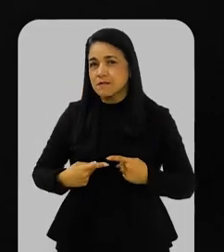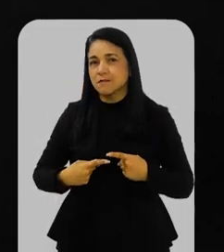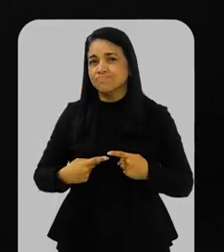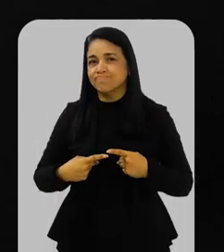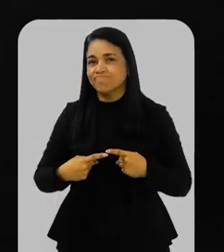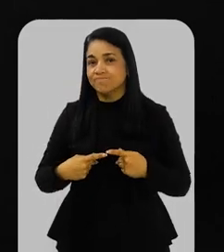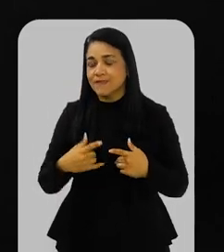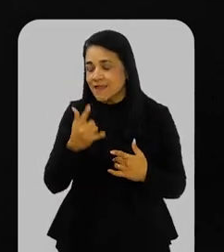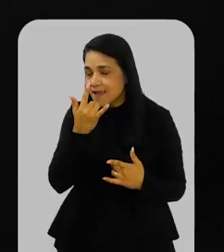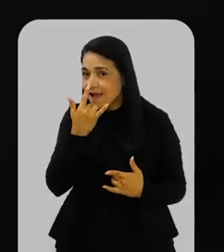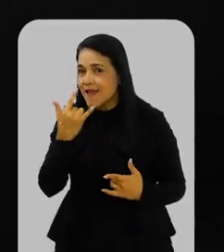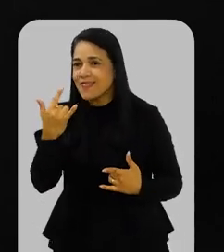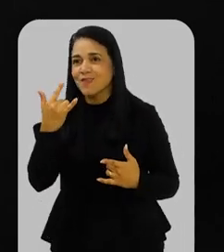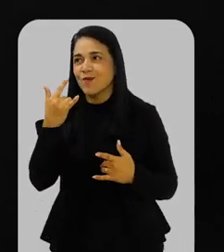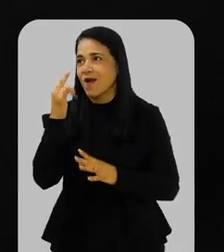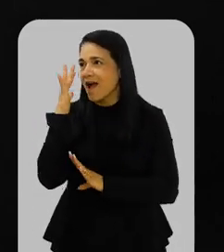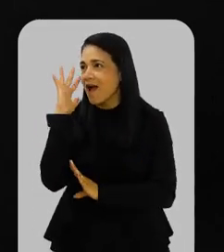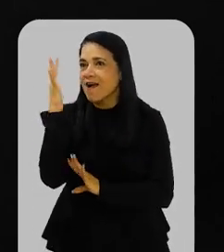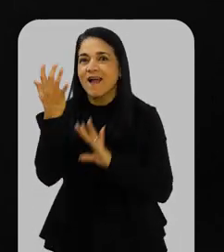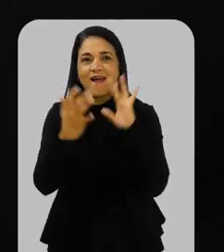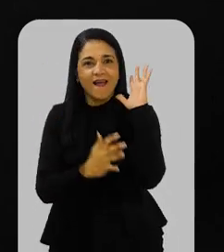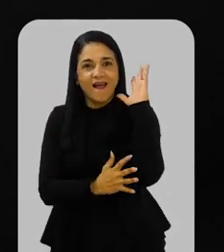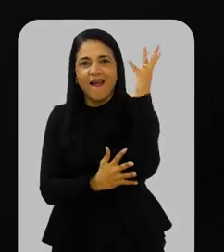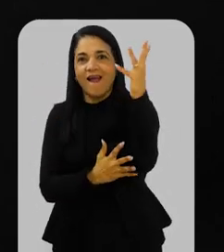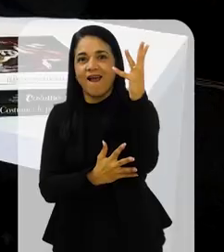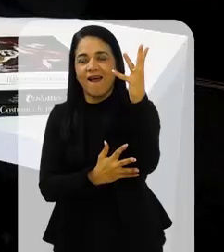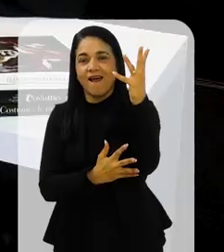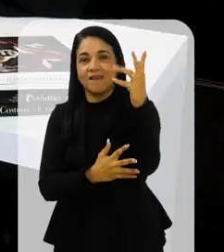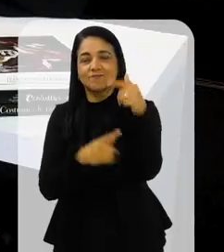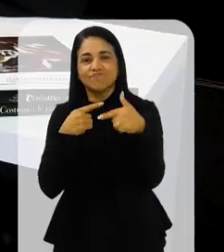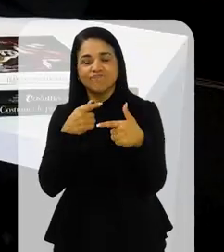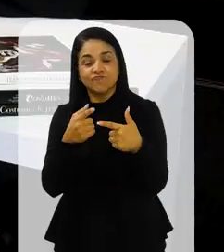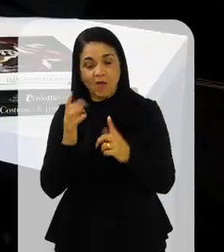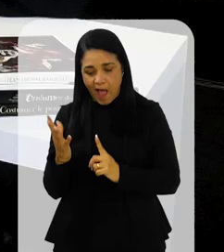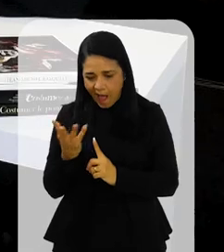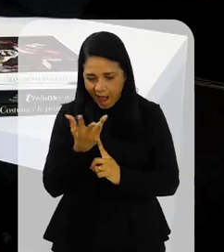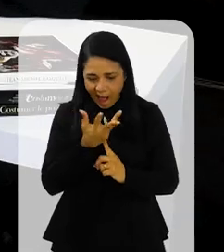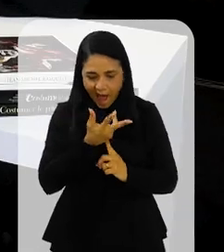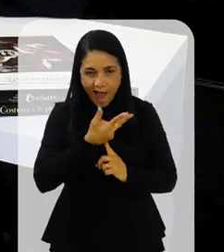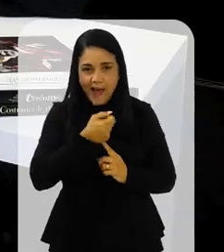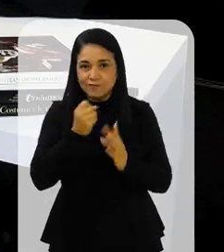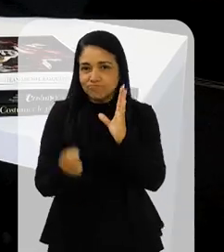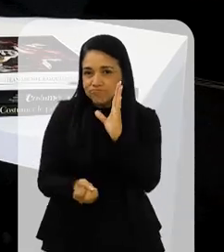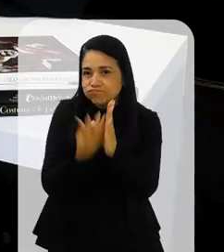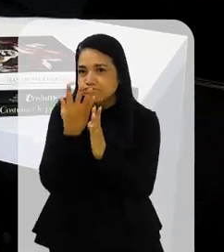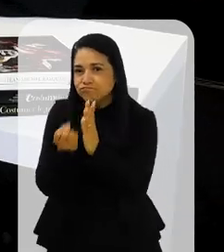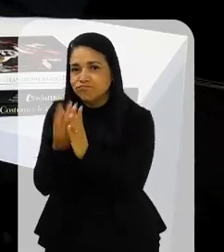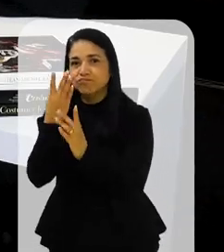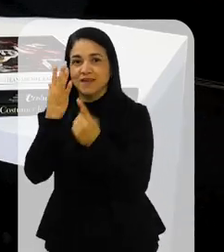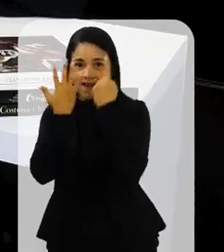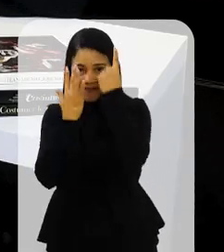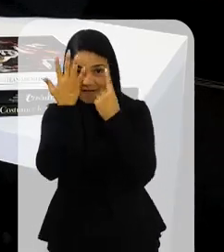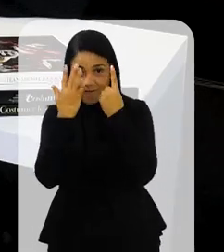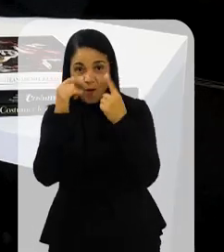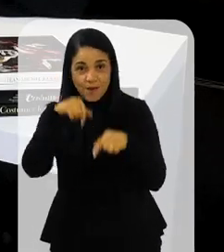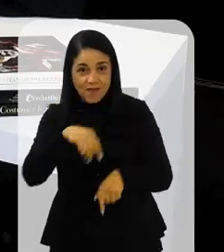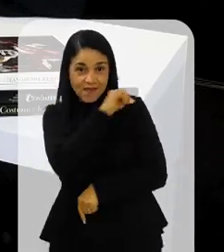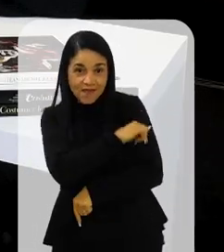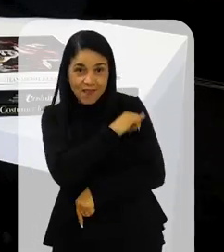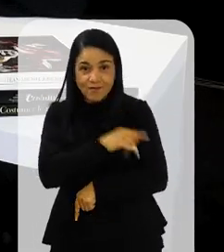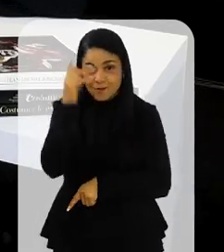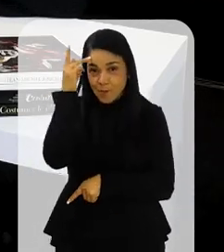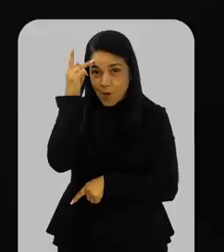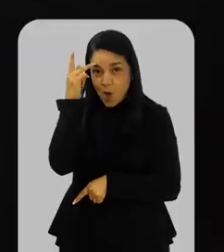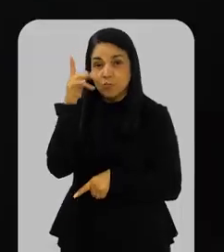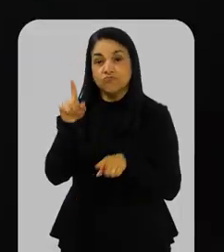encantador na floresta. E aí eu acho que quando a gente produz arte aqui, né, no Carnaval, e as pessoas que gostam muito de Carnaval